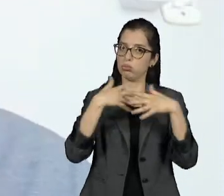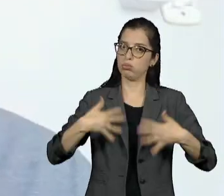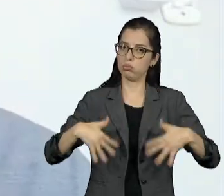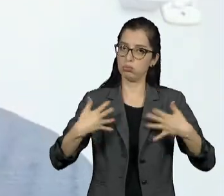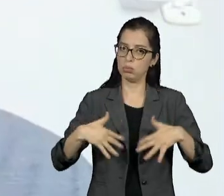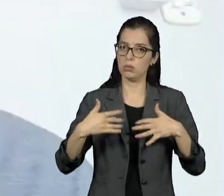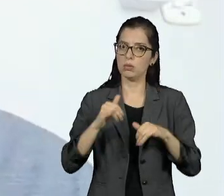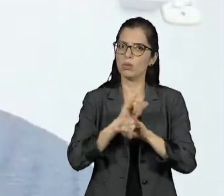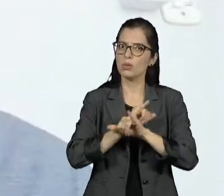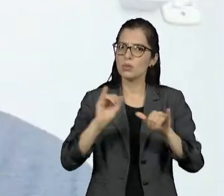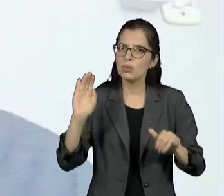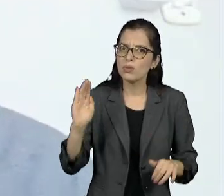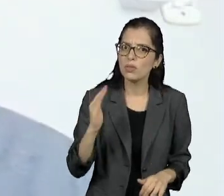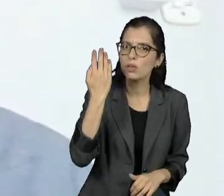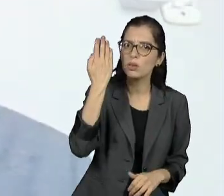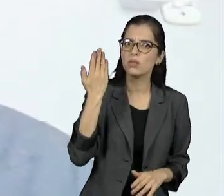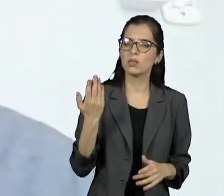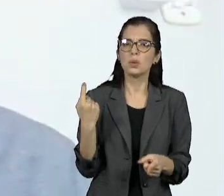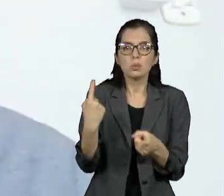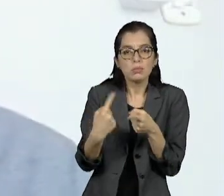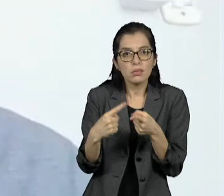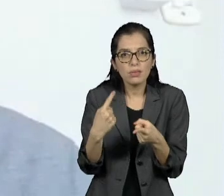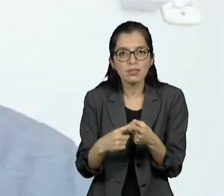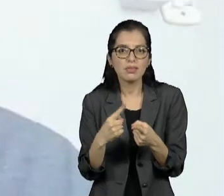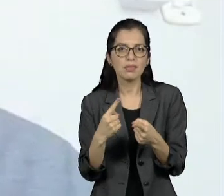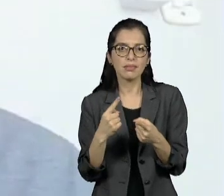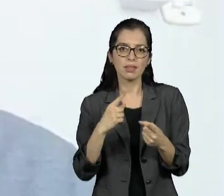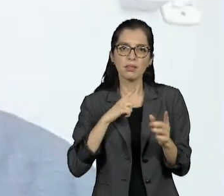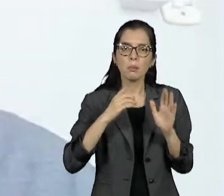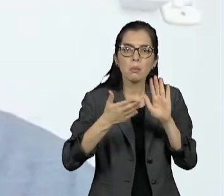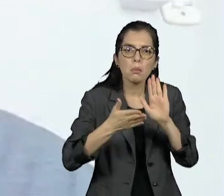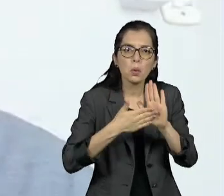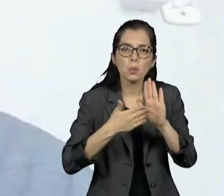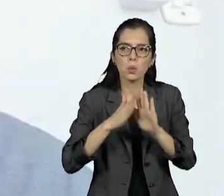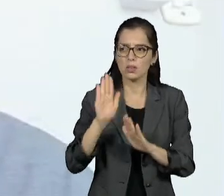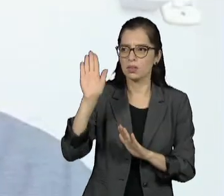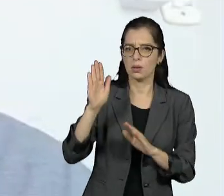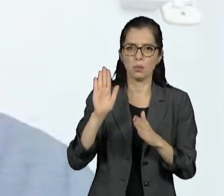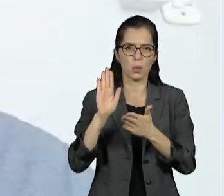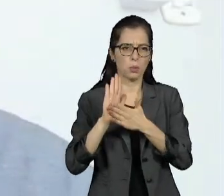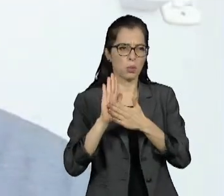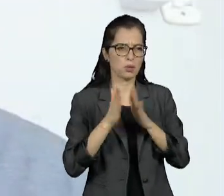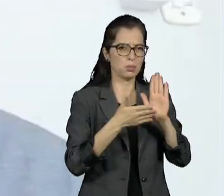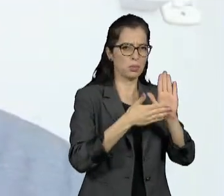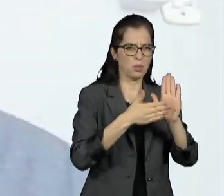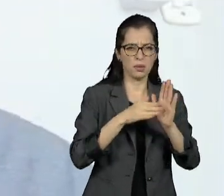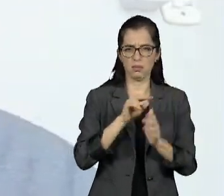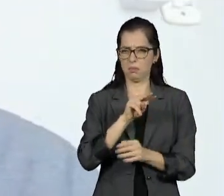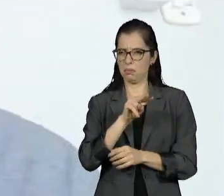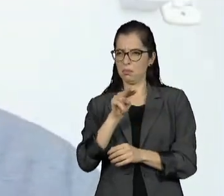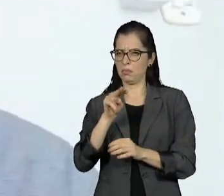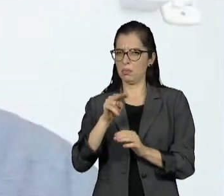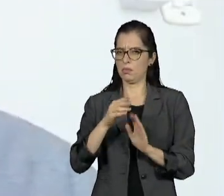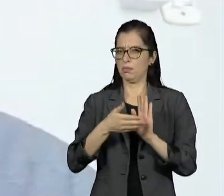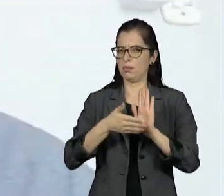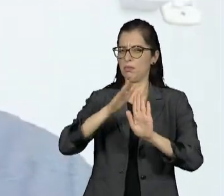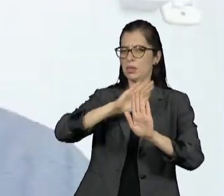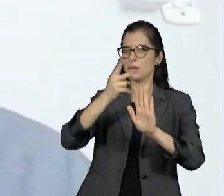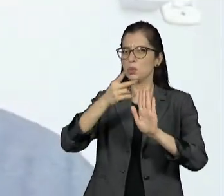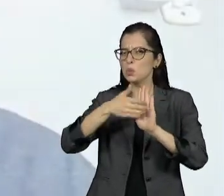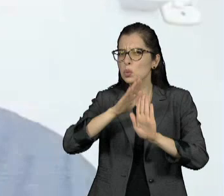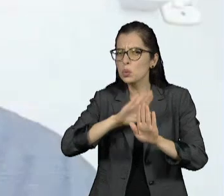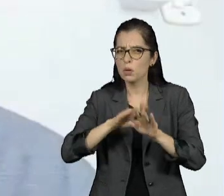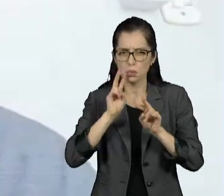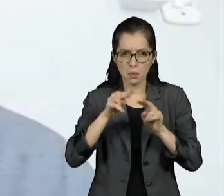porque a eleição era muito dispersa e as pautas mais locais. Mas no segundo turno, né, quando polariza